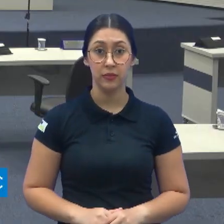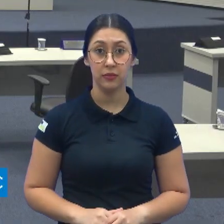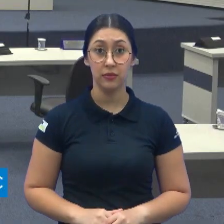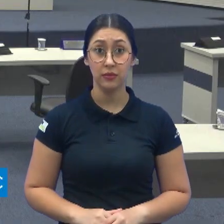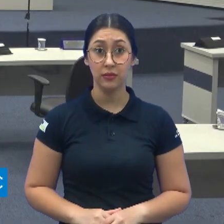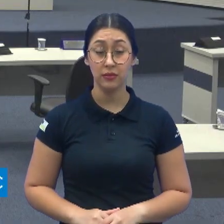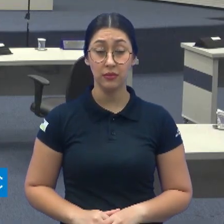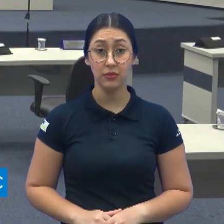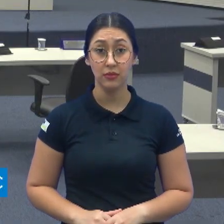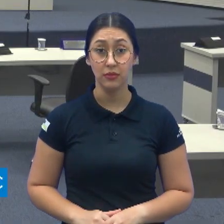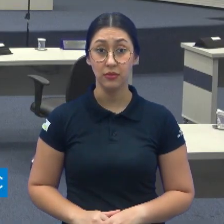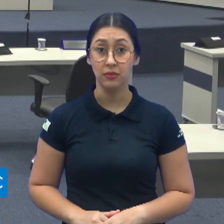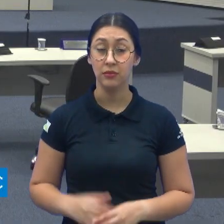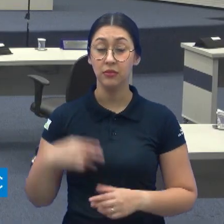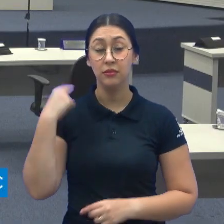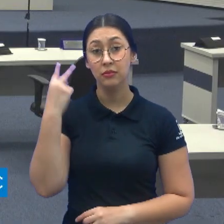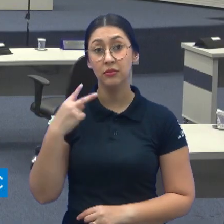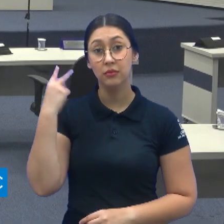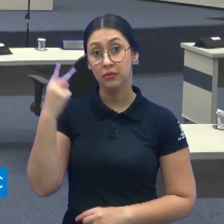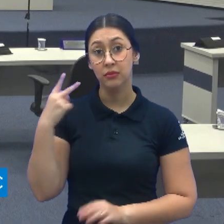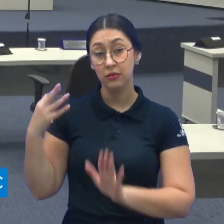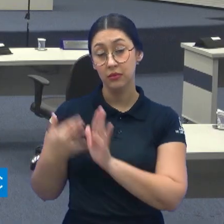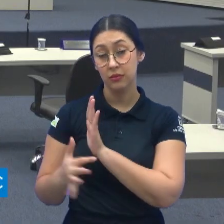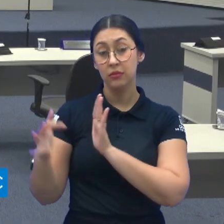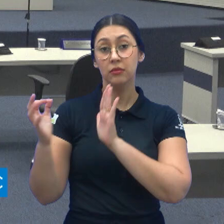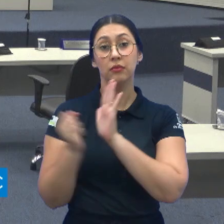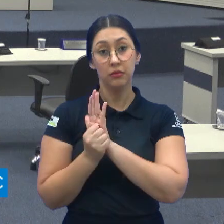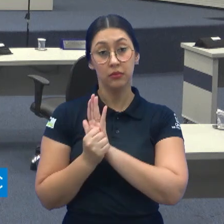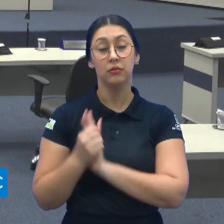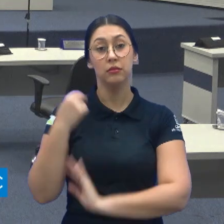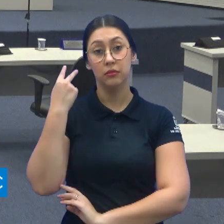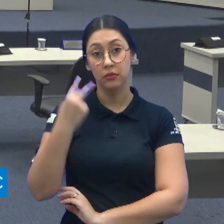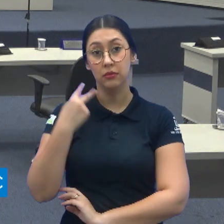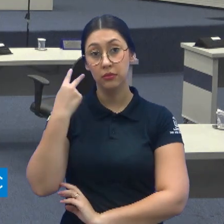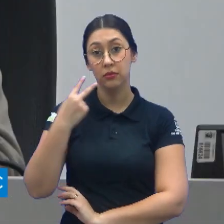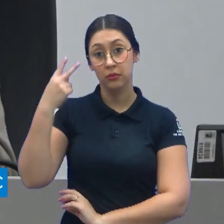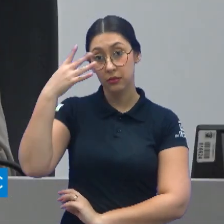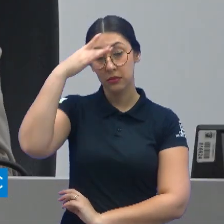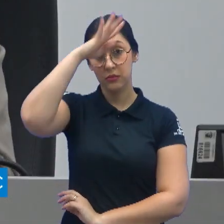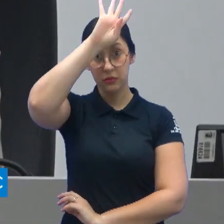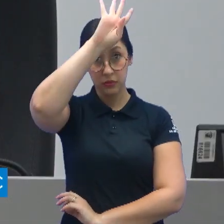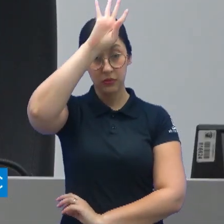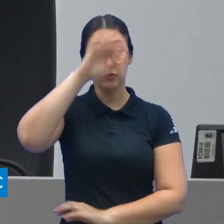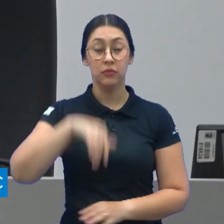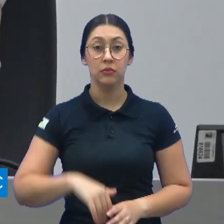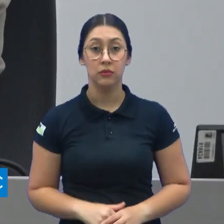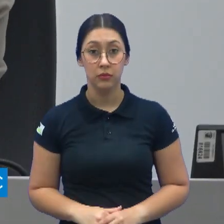Próximo vereador inscrito para falar no momento Pinga Fogo, o vereador Sena.